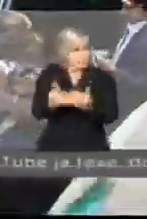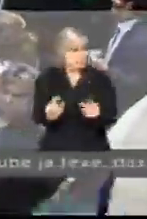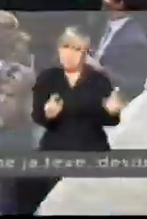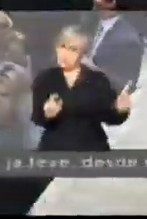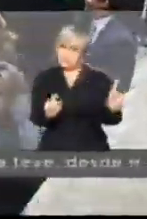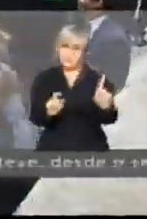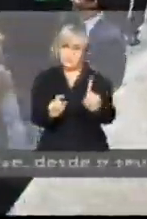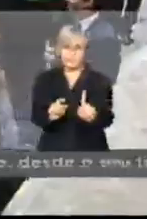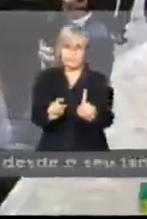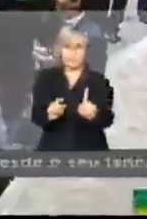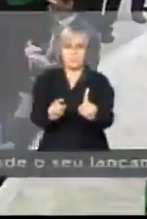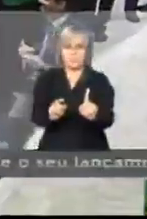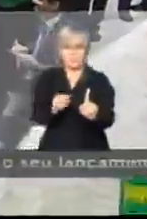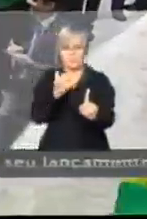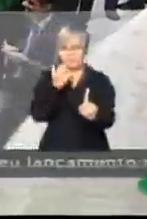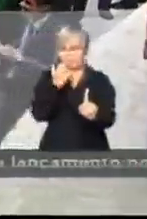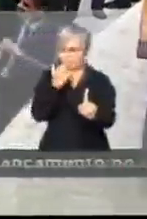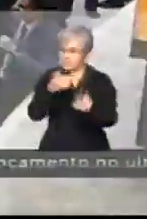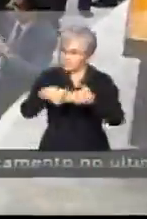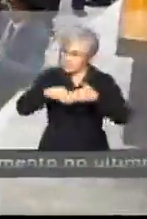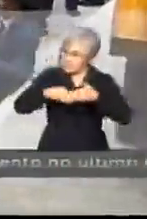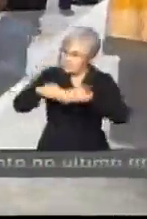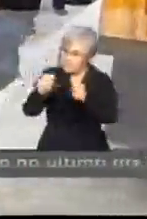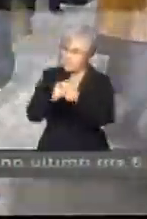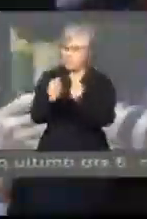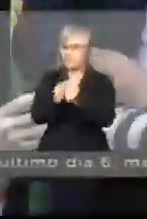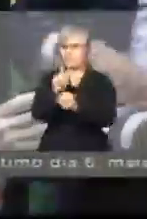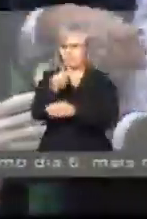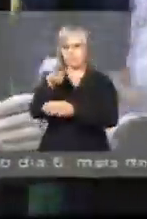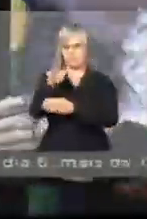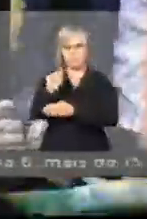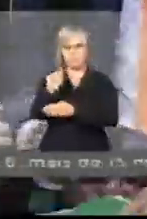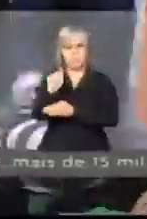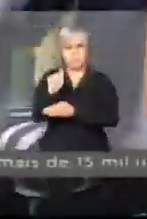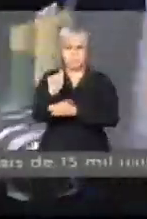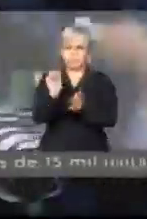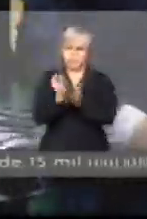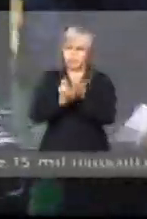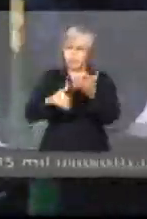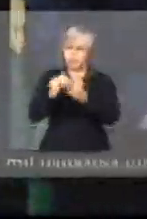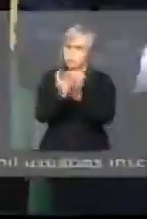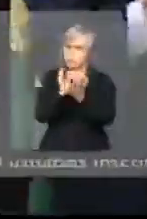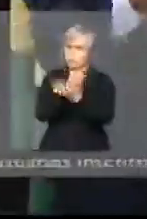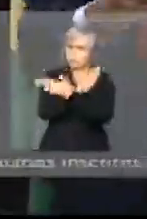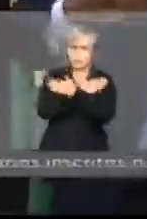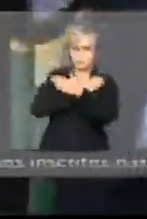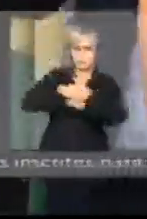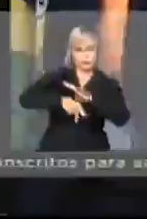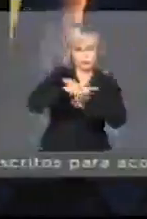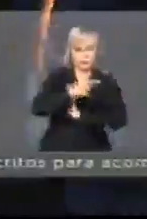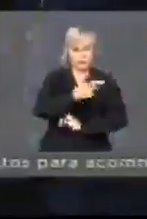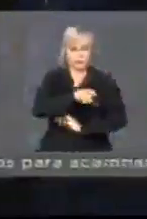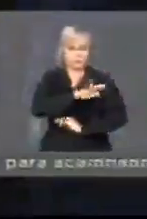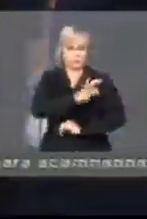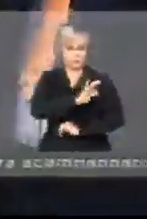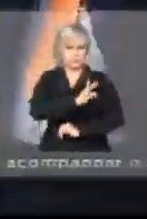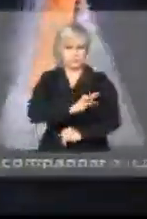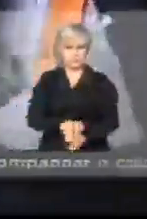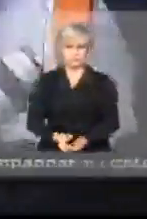quer você. E leve o Lula junto e os vagabundos do PT.